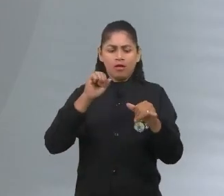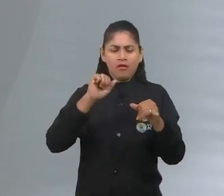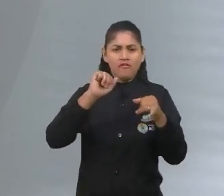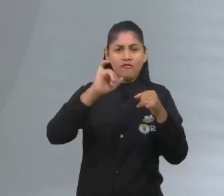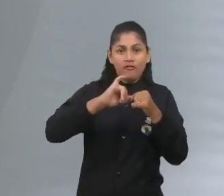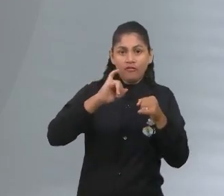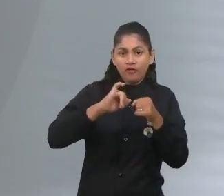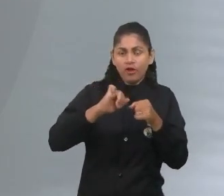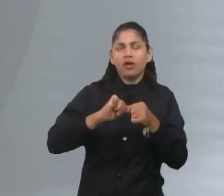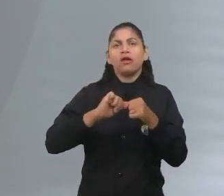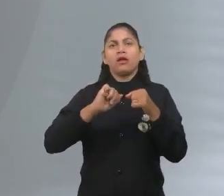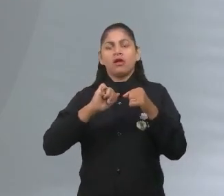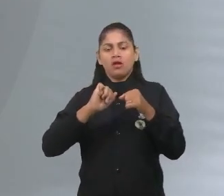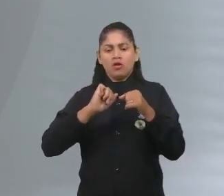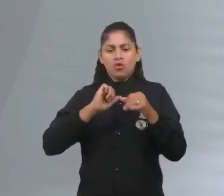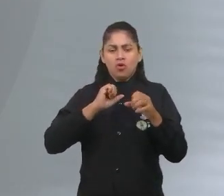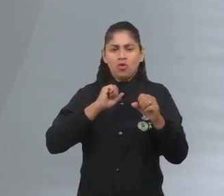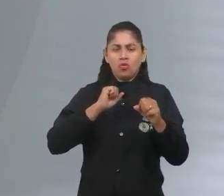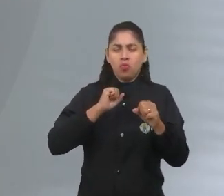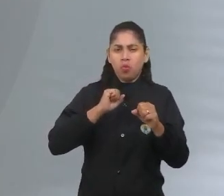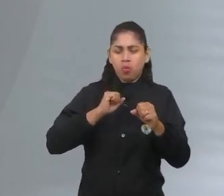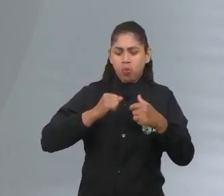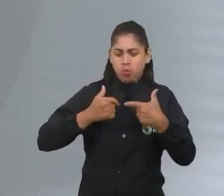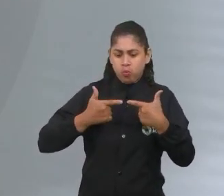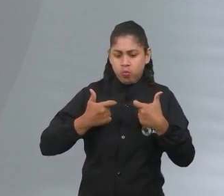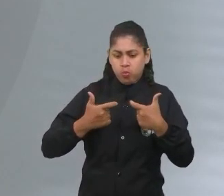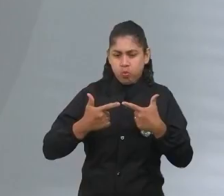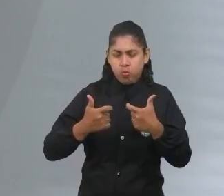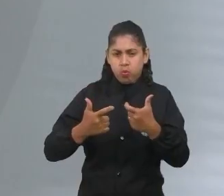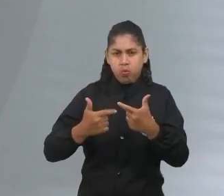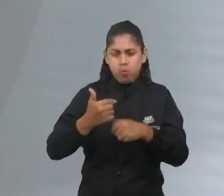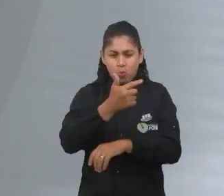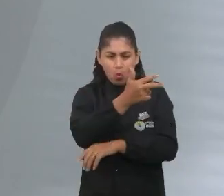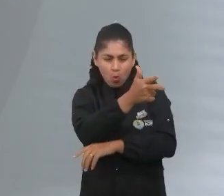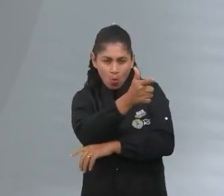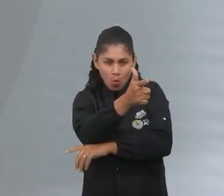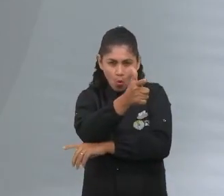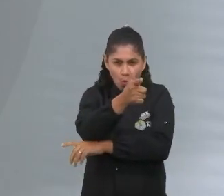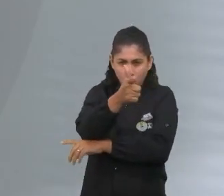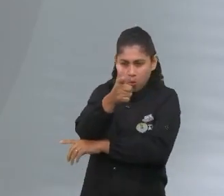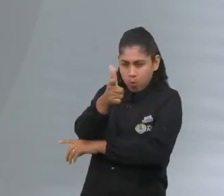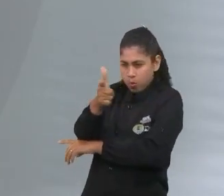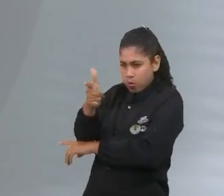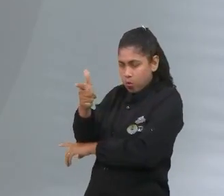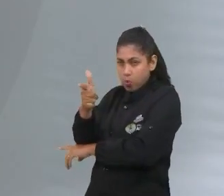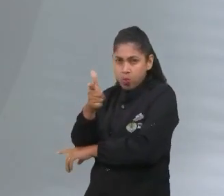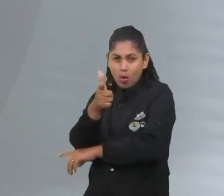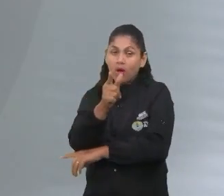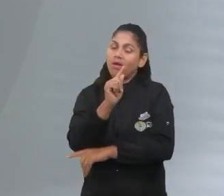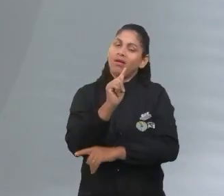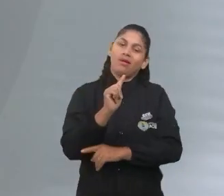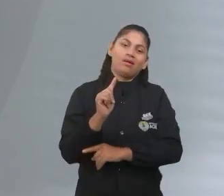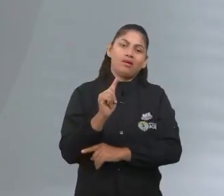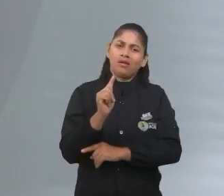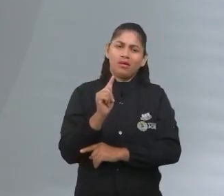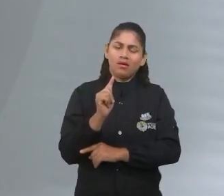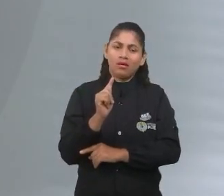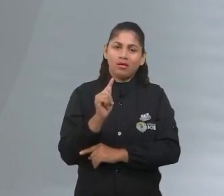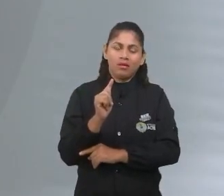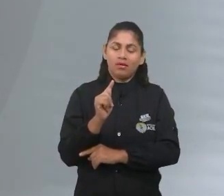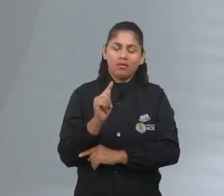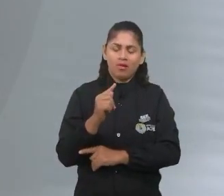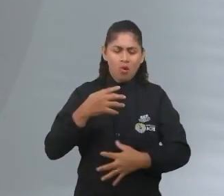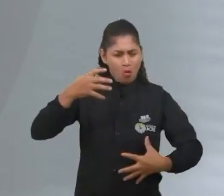Guerra Mundial, a bomba atômica da Segunda Guerra Mundial foram os macacos, então? Não. Bomba